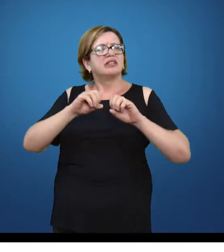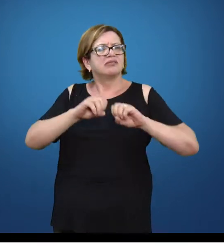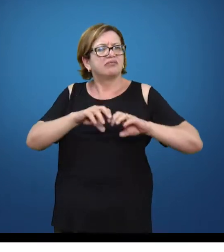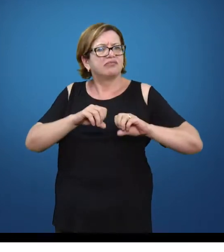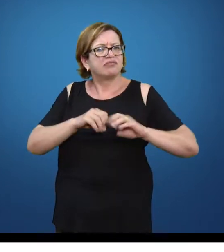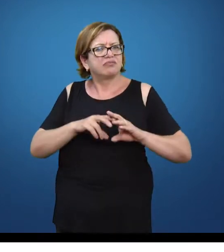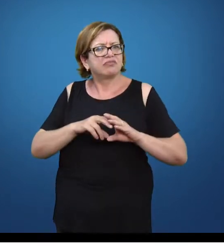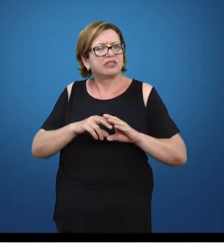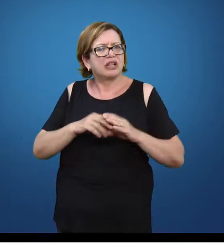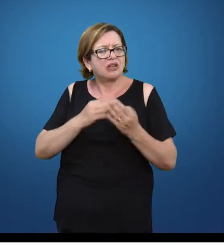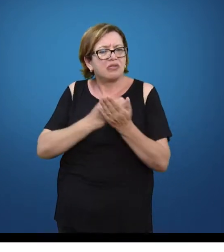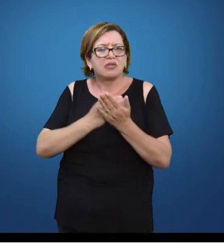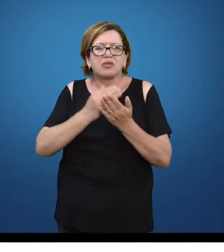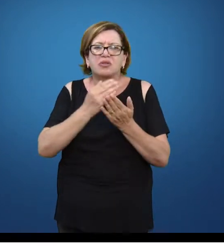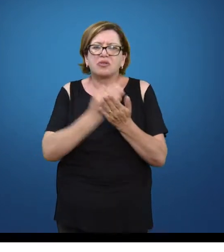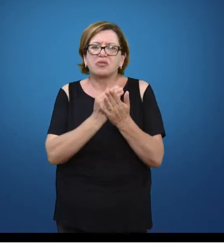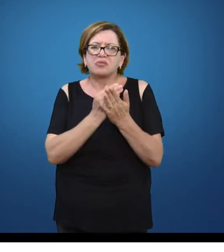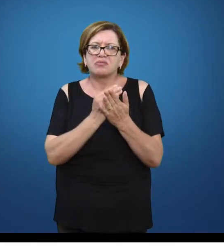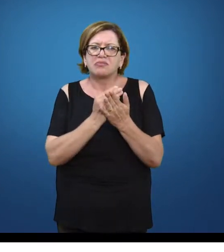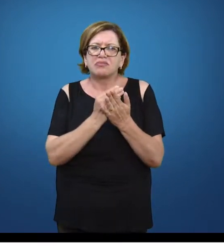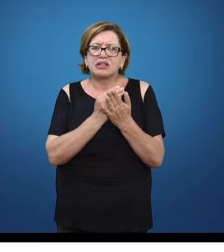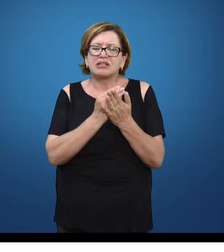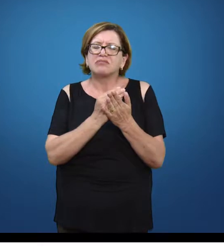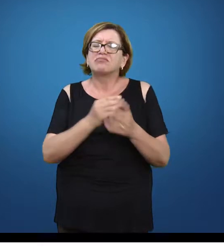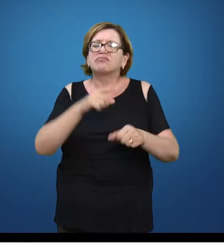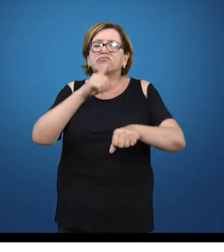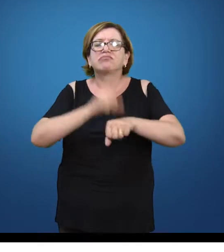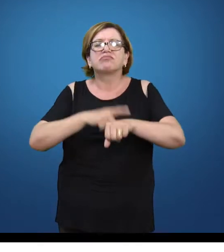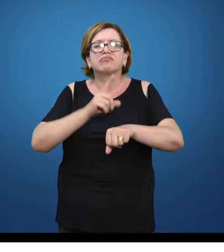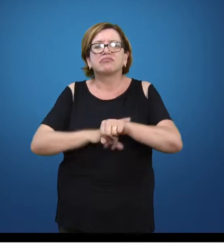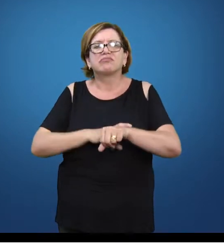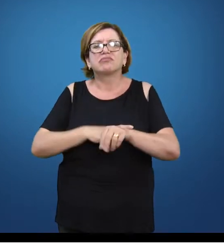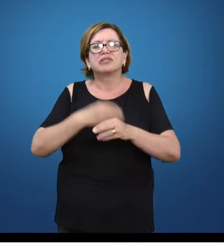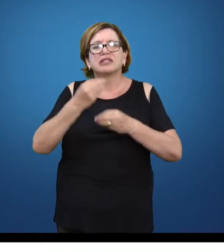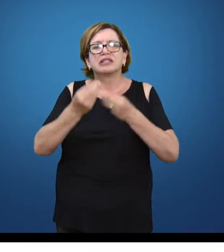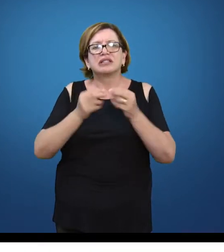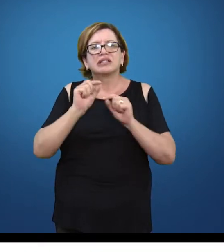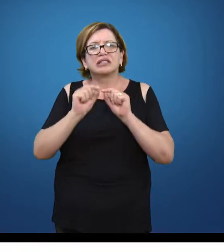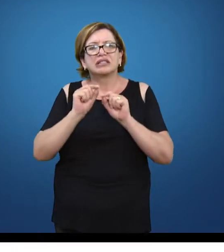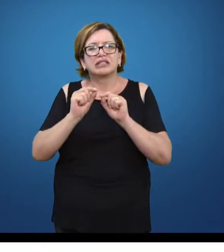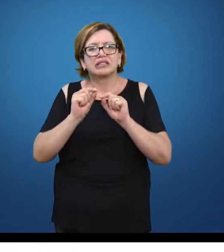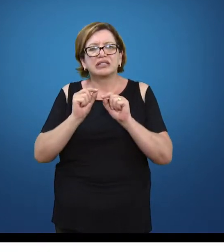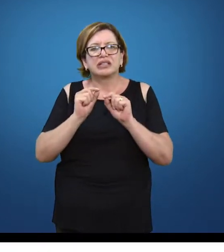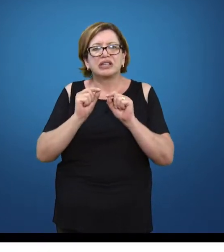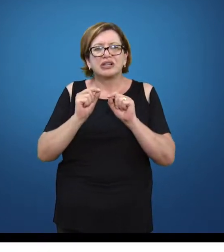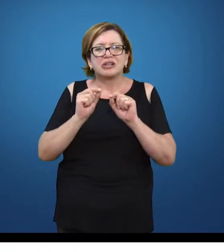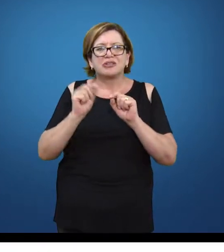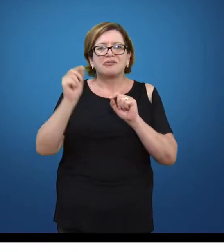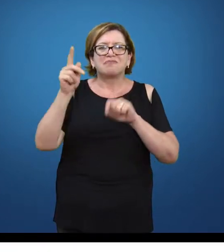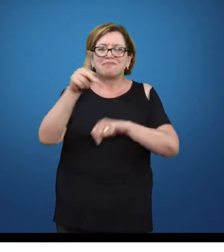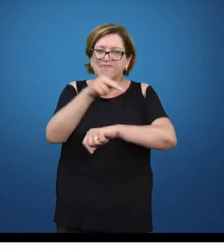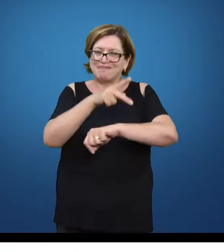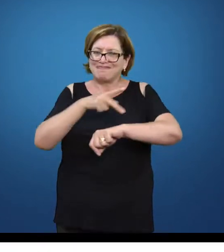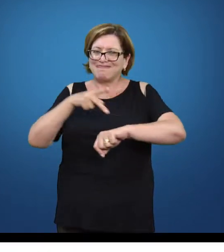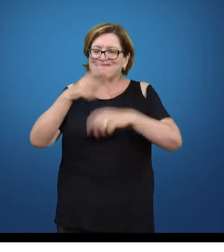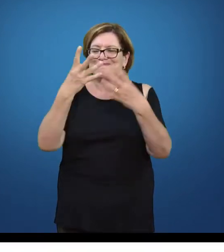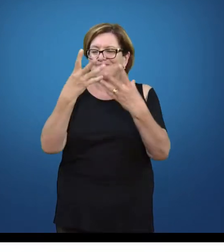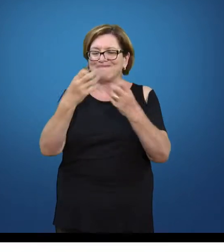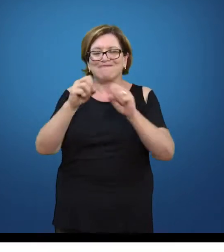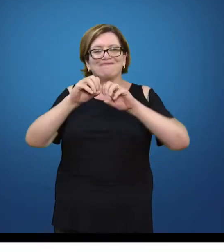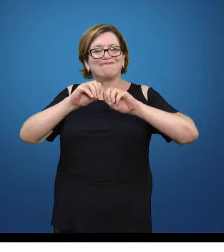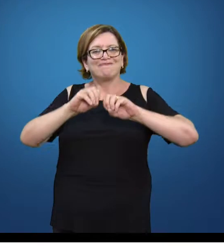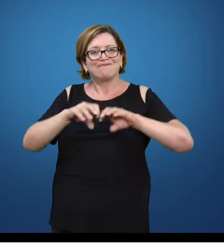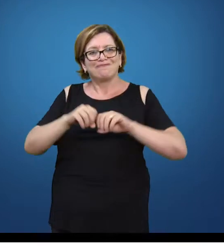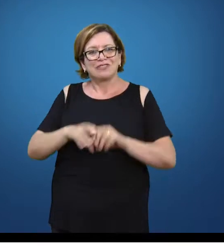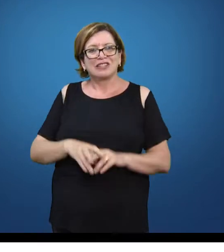ela parte a partir do momento que o Estado assume a educação.